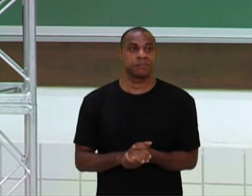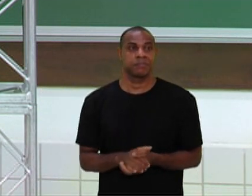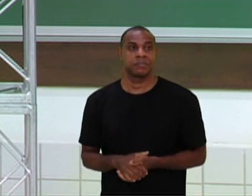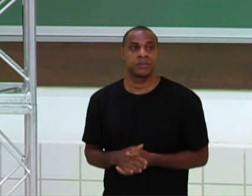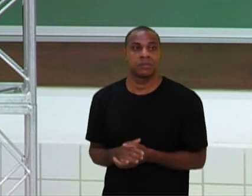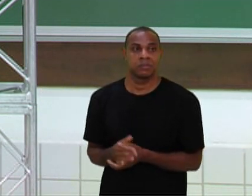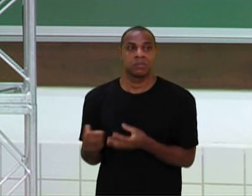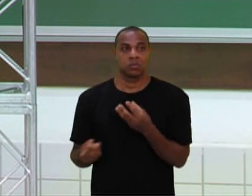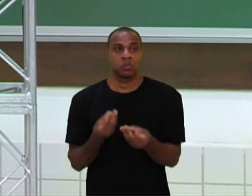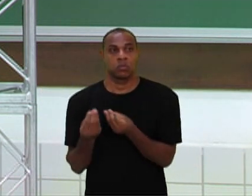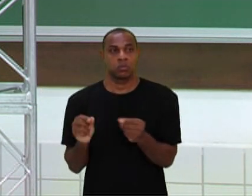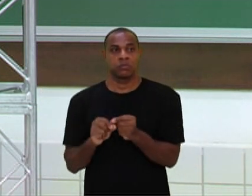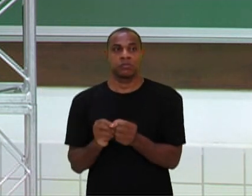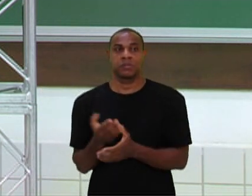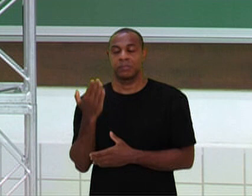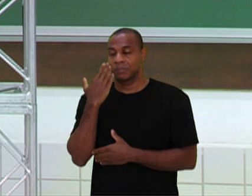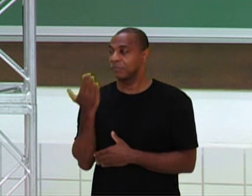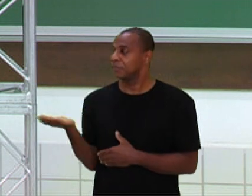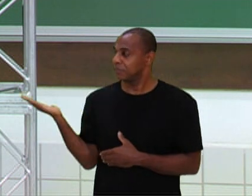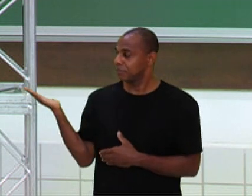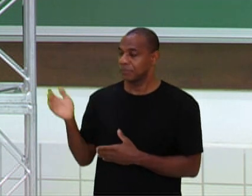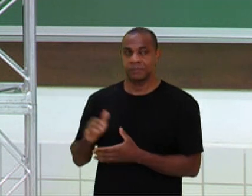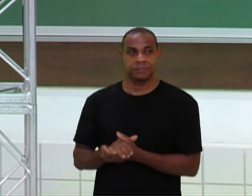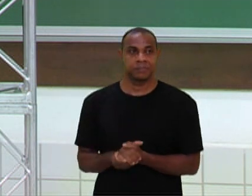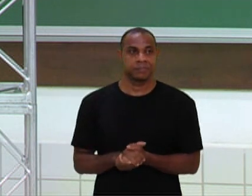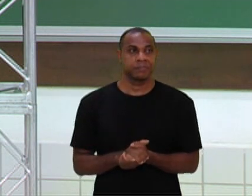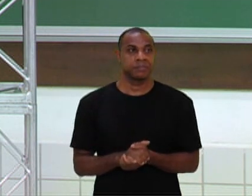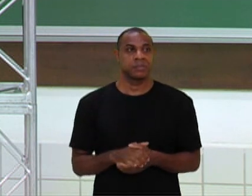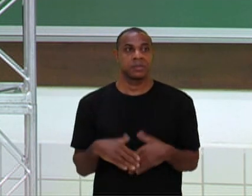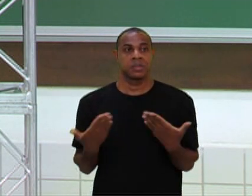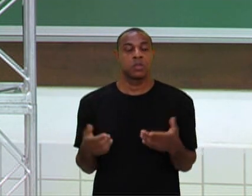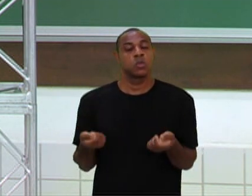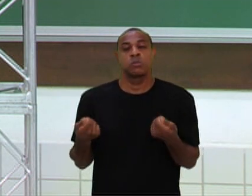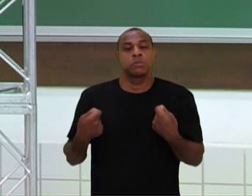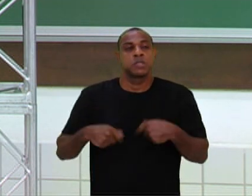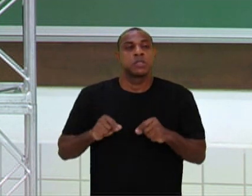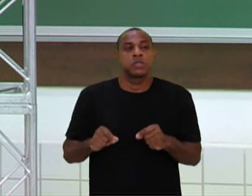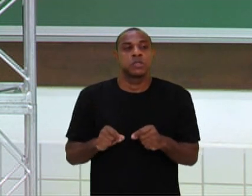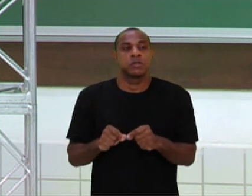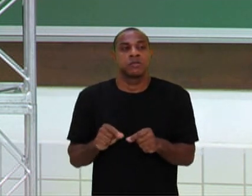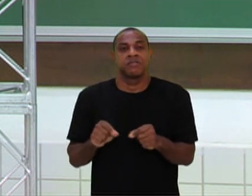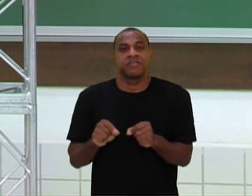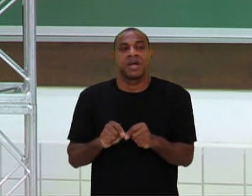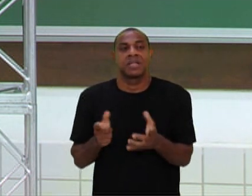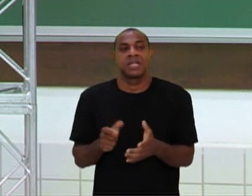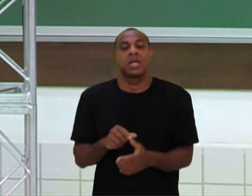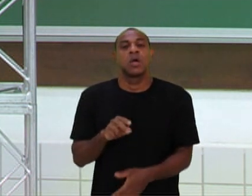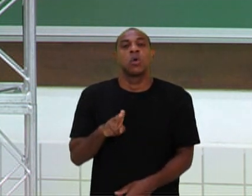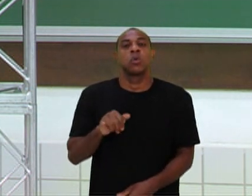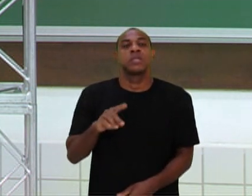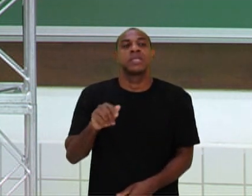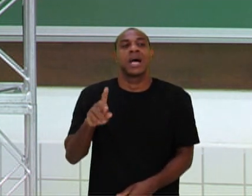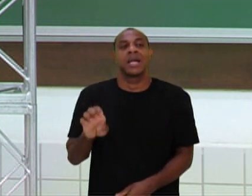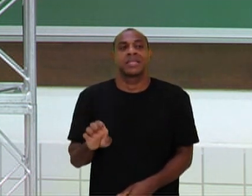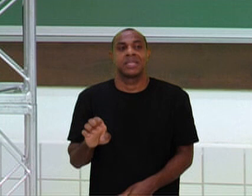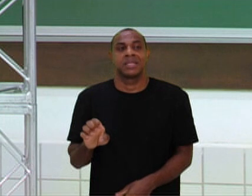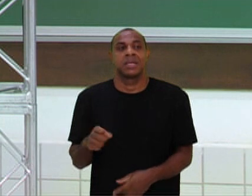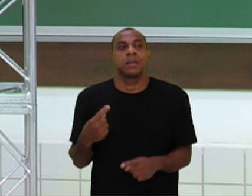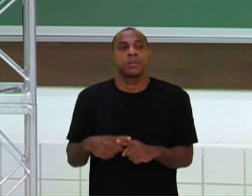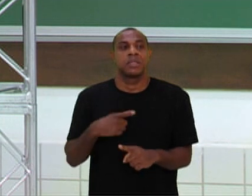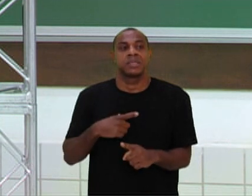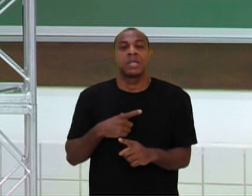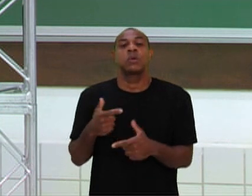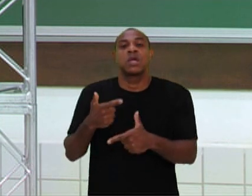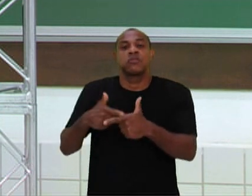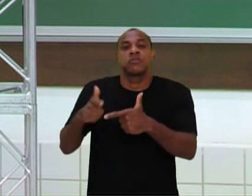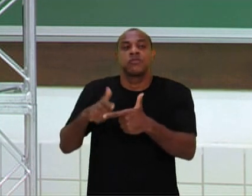lado 2 vale 0,8 e a altura do lado 2 vale 2,5 centímetros. Eu não preciso converter unidades aqui, certo? Porque existe uma divisão